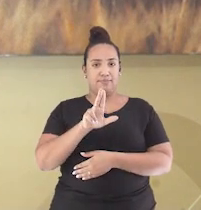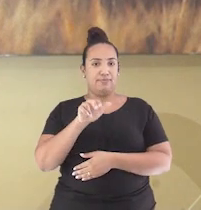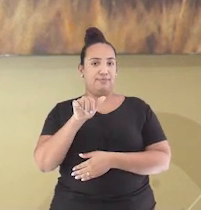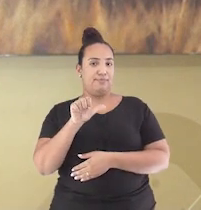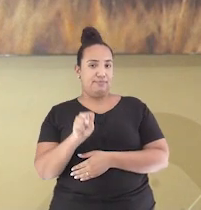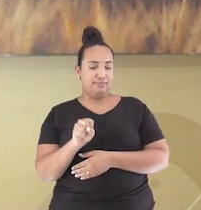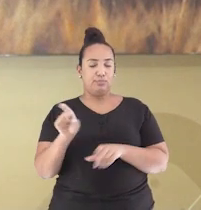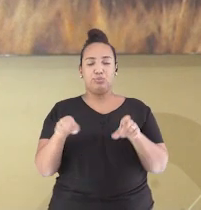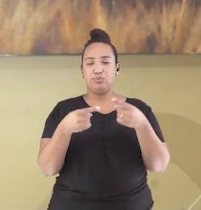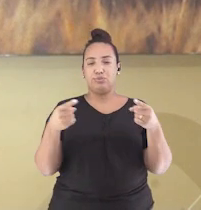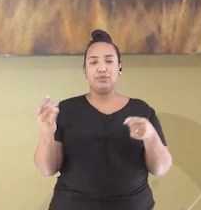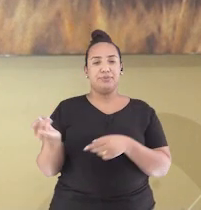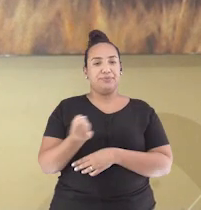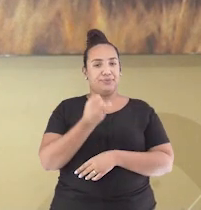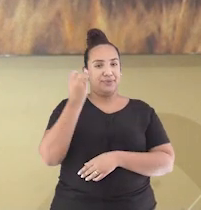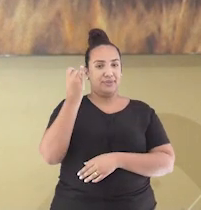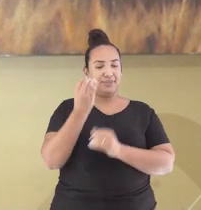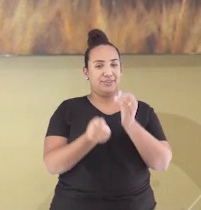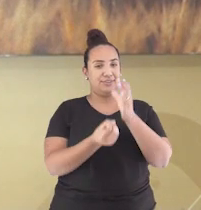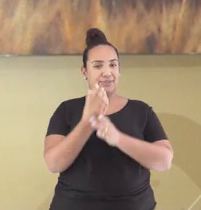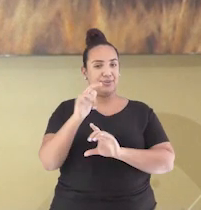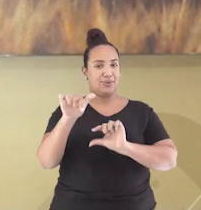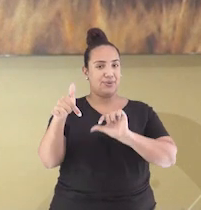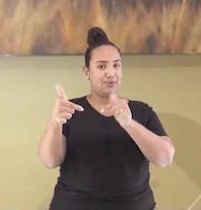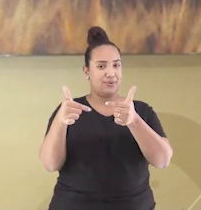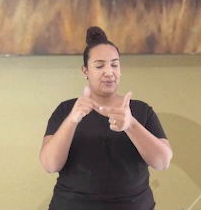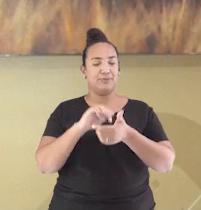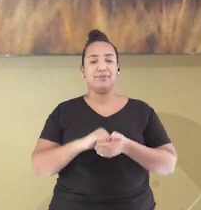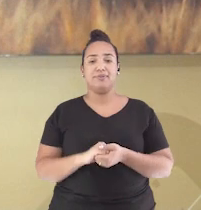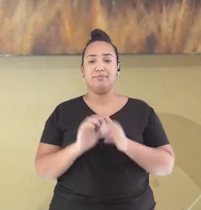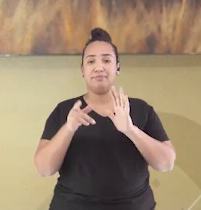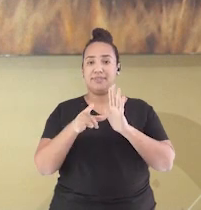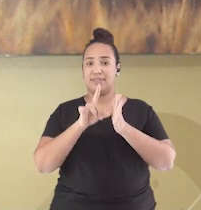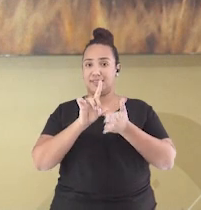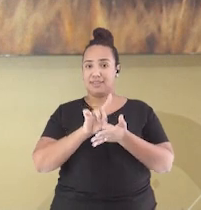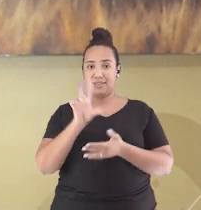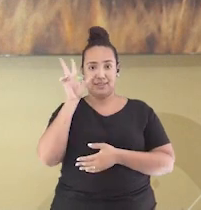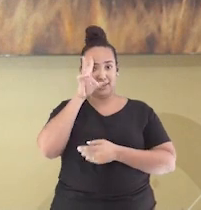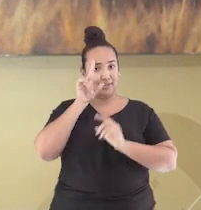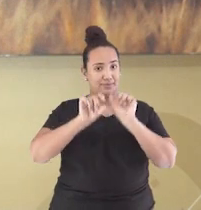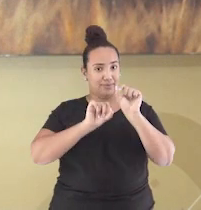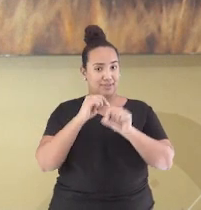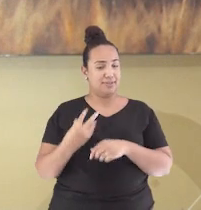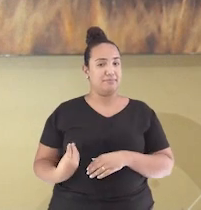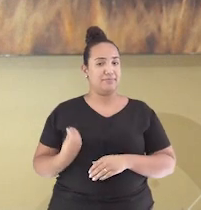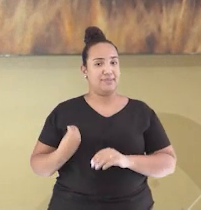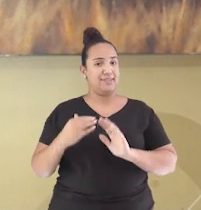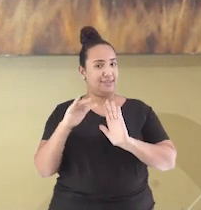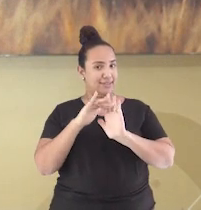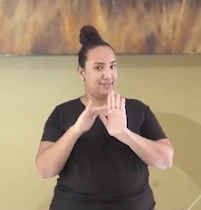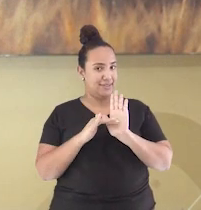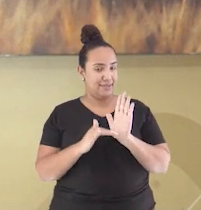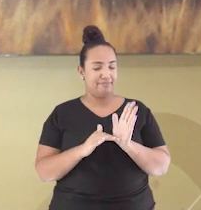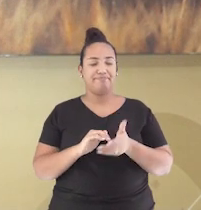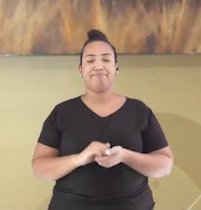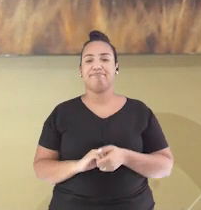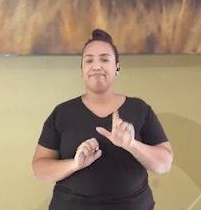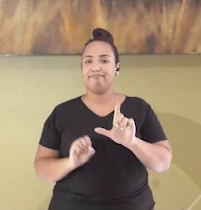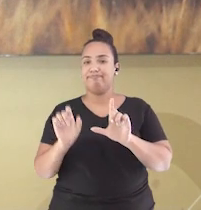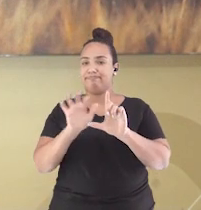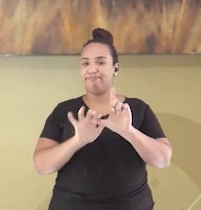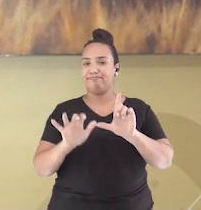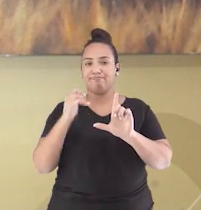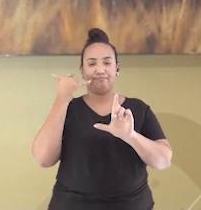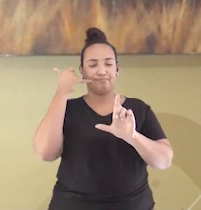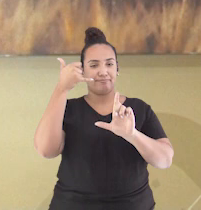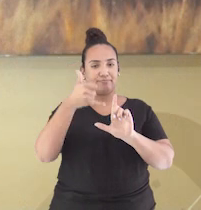muito importante que deu origem a muitos outros. Antes de terminar, não deixem de assinar a lista de presença. É só apontar